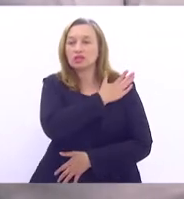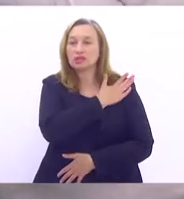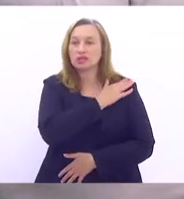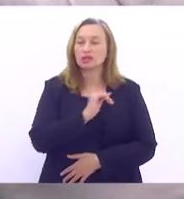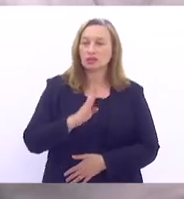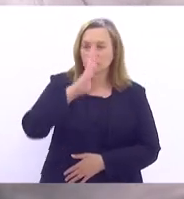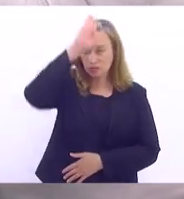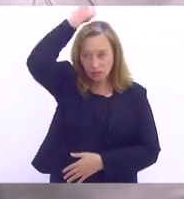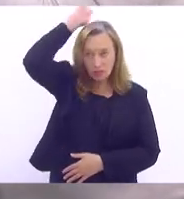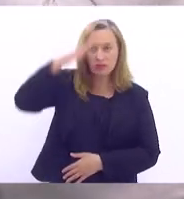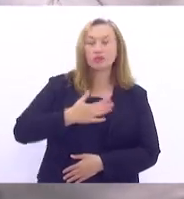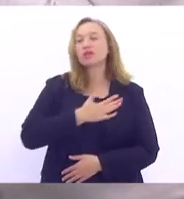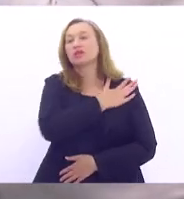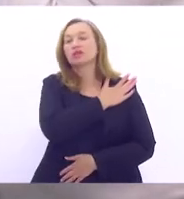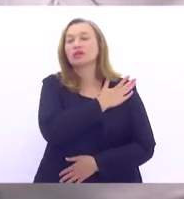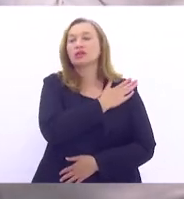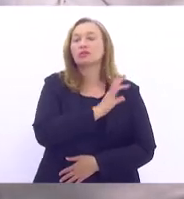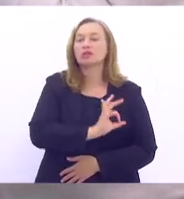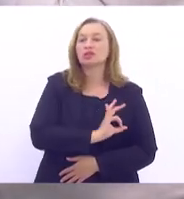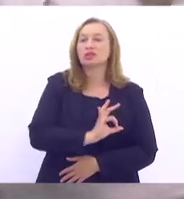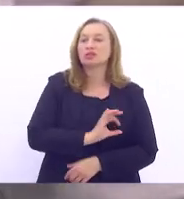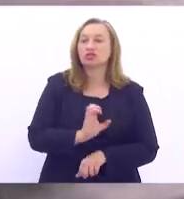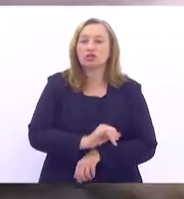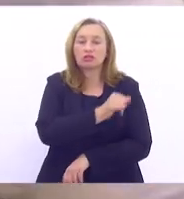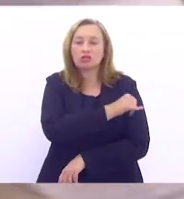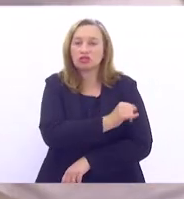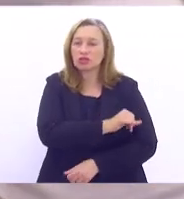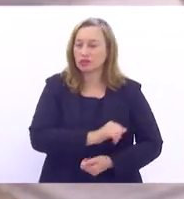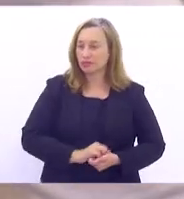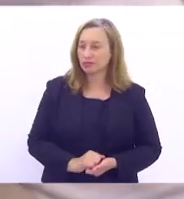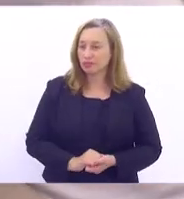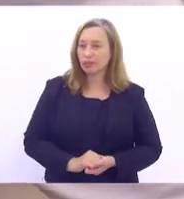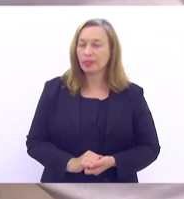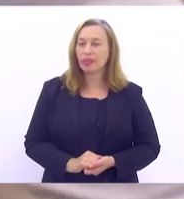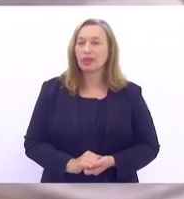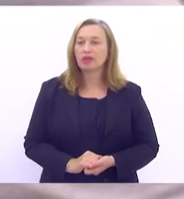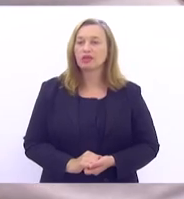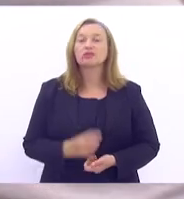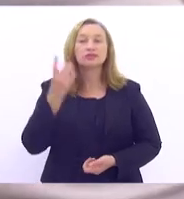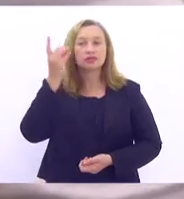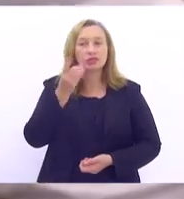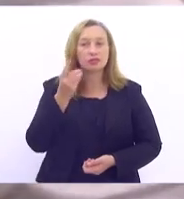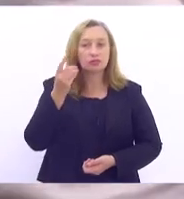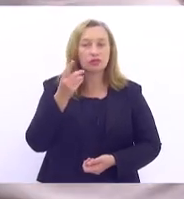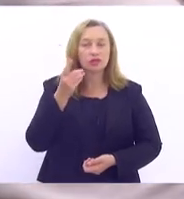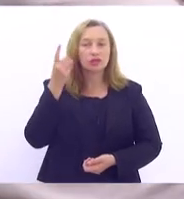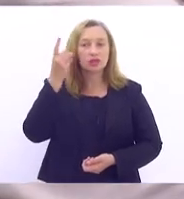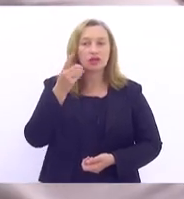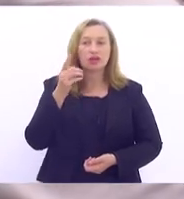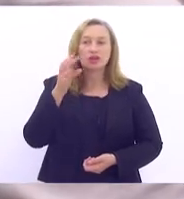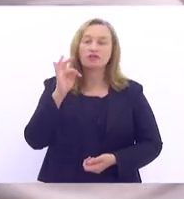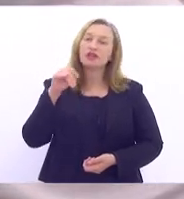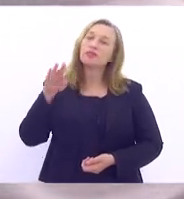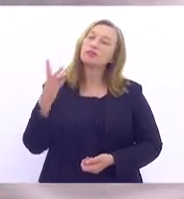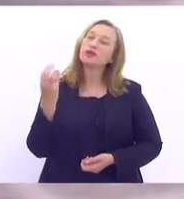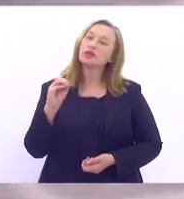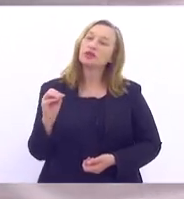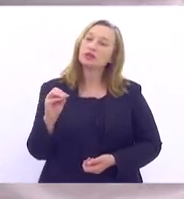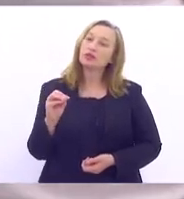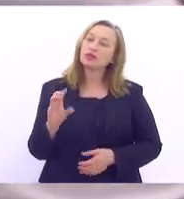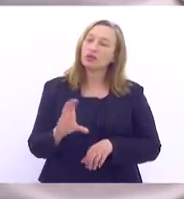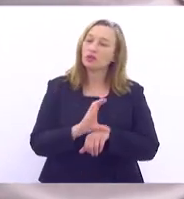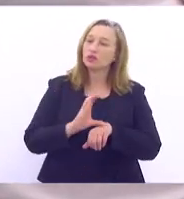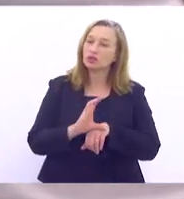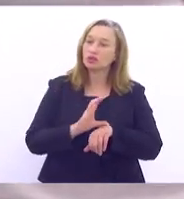policiais militares no Estado do Rio de Janeiro. O parecer do deputado Filipinho Raves é pela